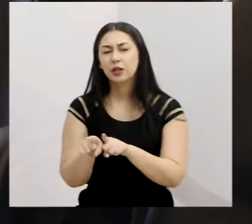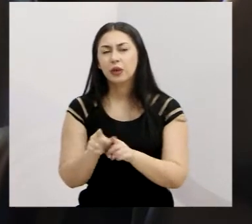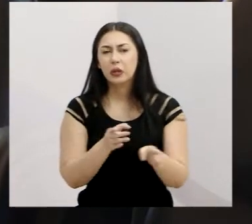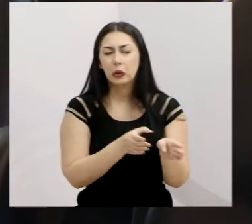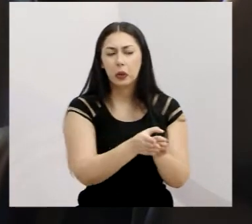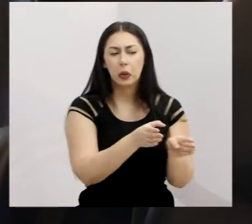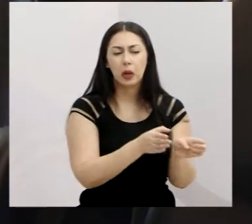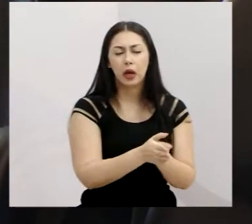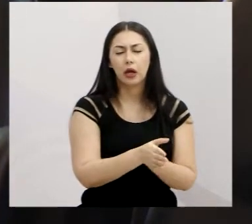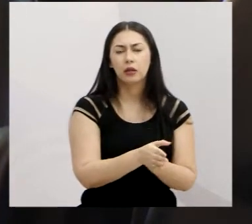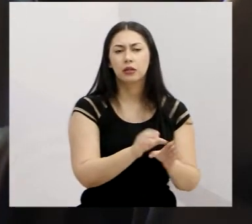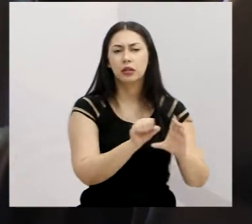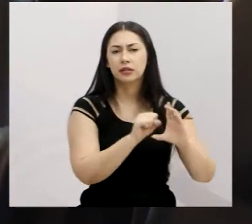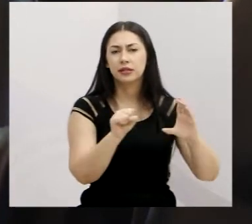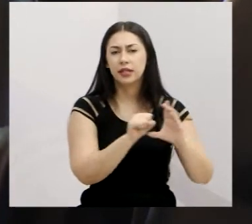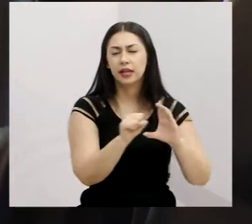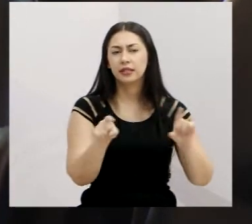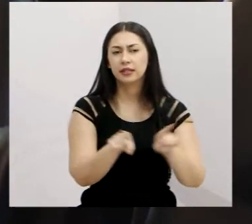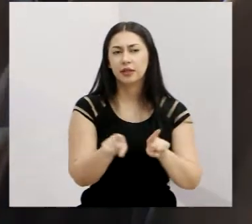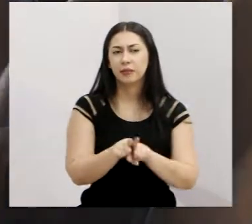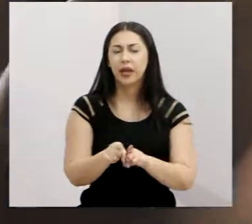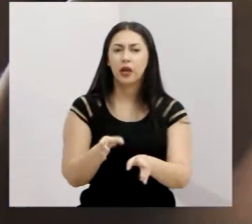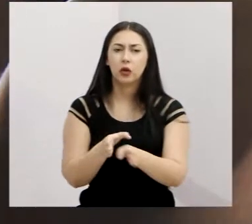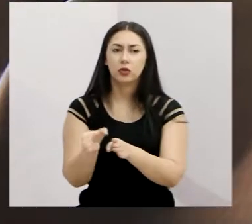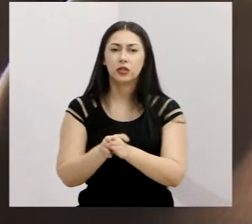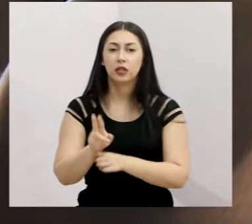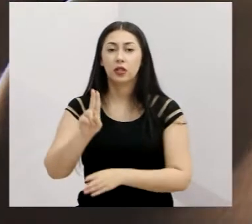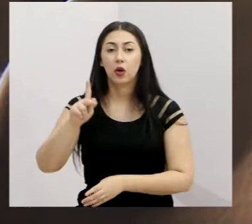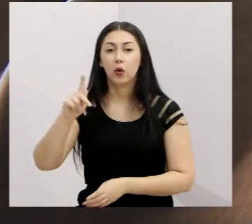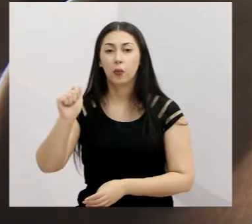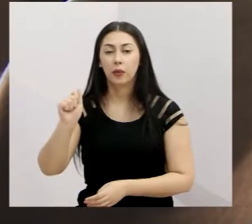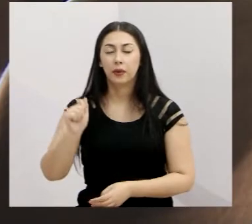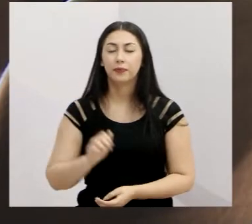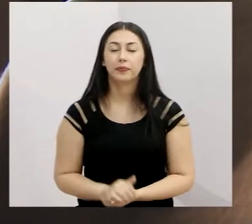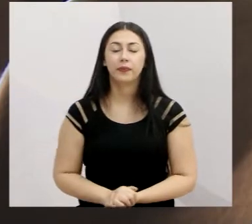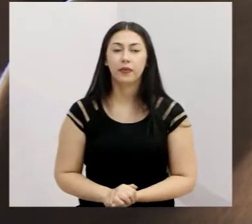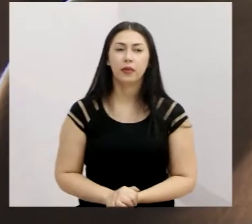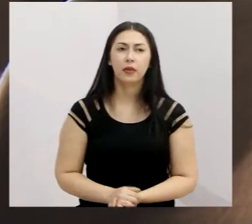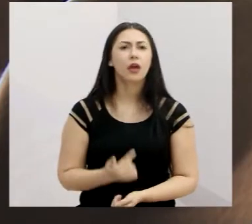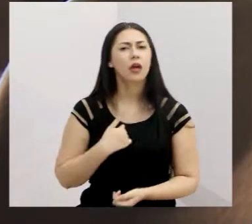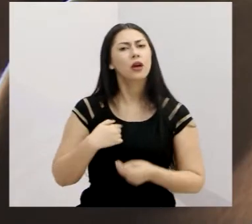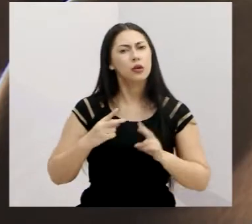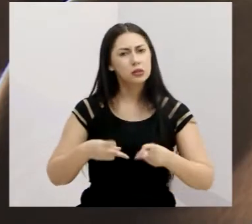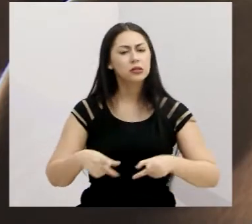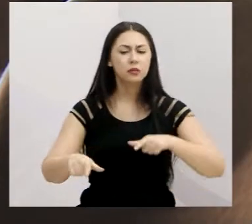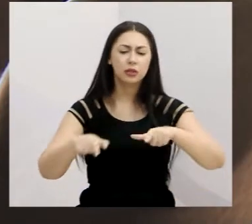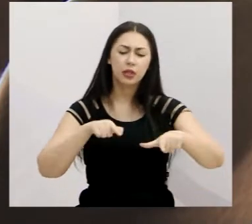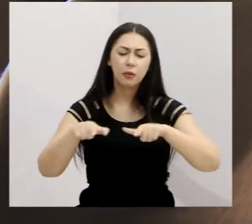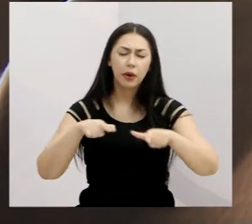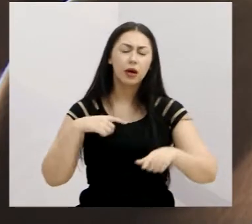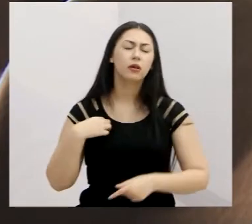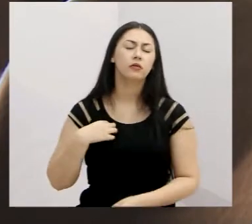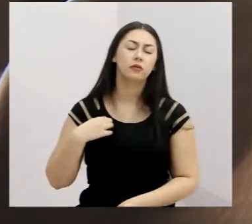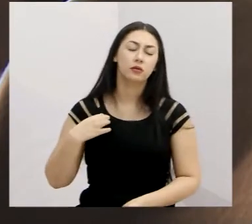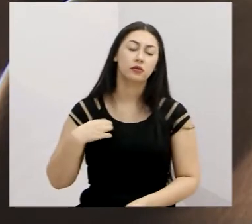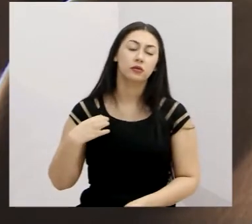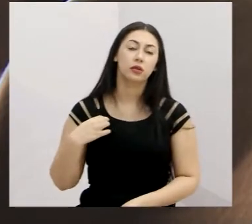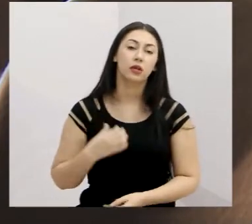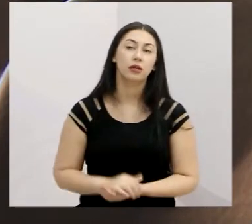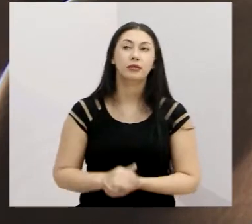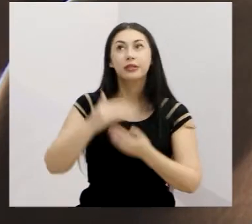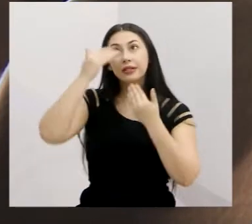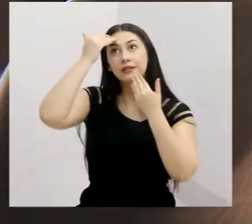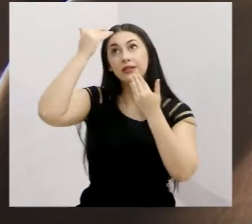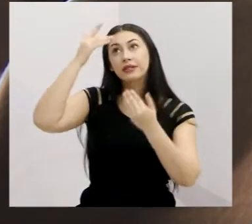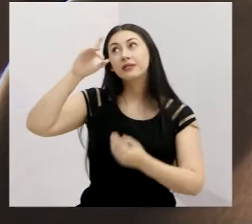Casa e conselho da Uva antiga com a minha ligação é assim é atuante nos trabalho voluntário né E